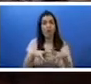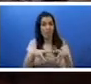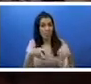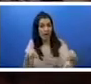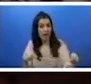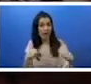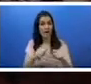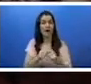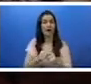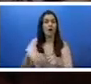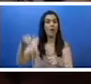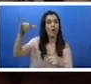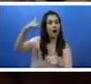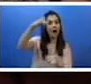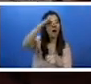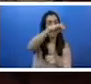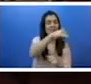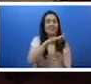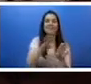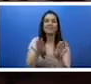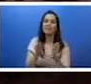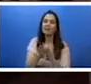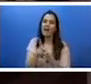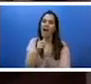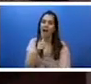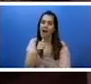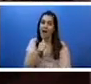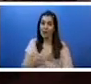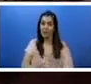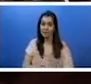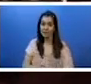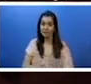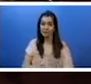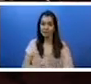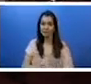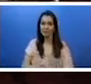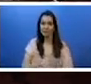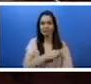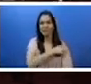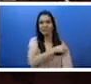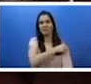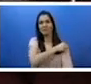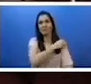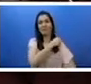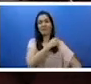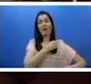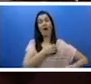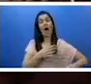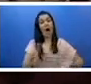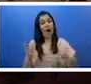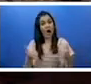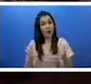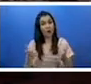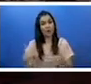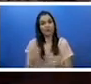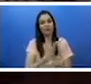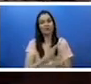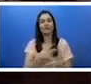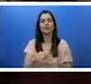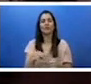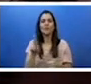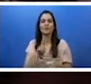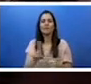terrestre, o aéreo e o aquático. Gostoso classificar desse jeito, né? E para isso nós precisamos do